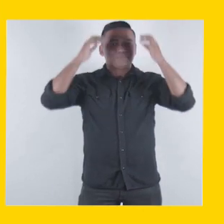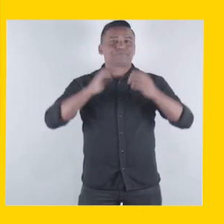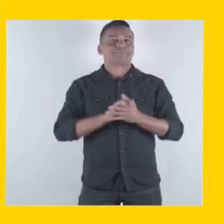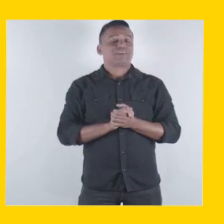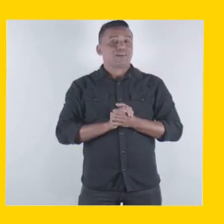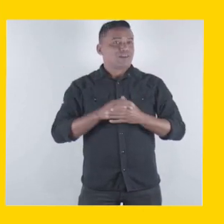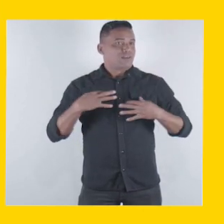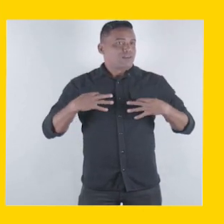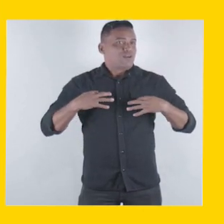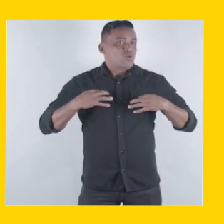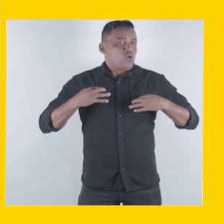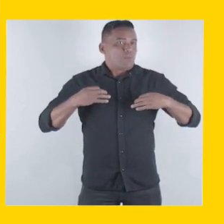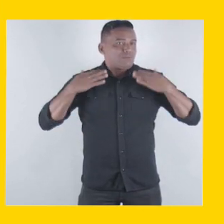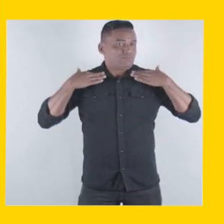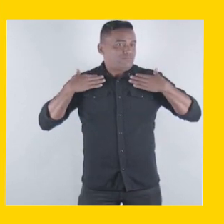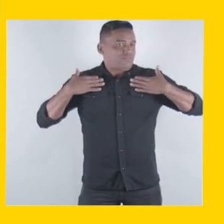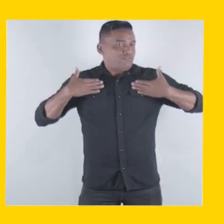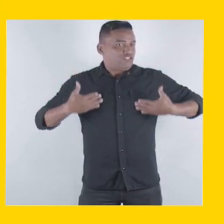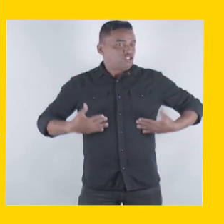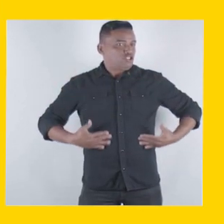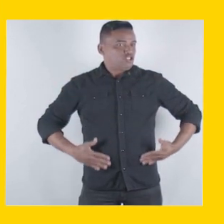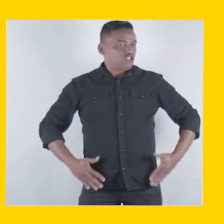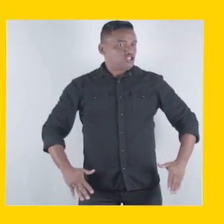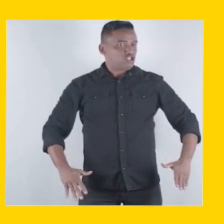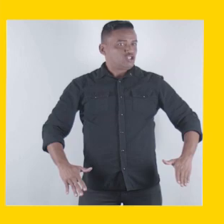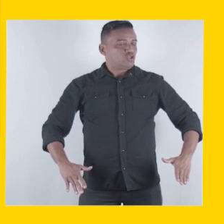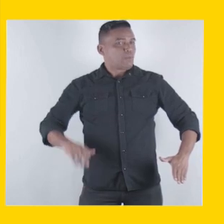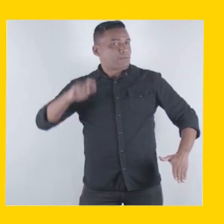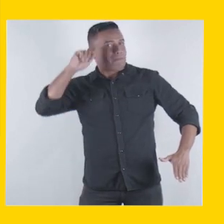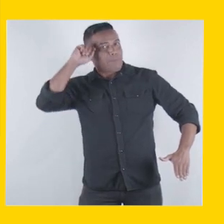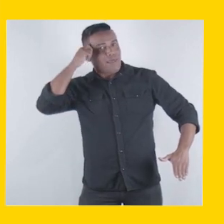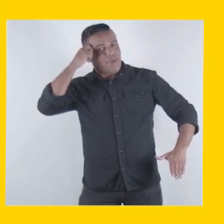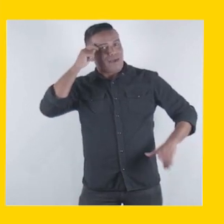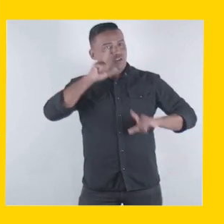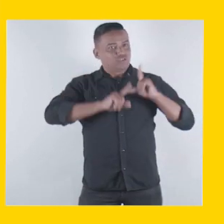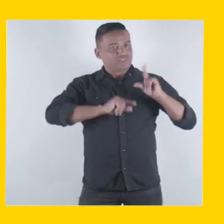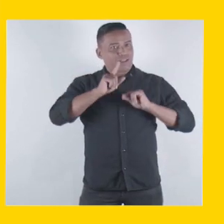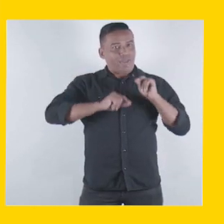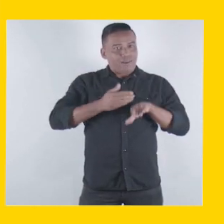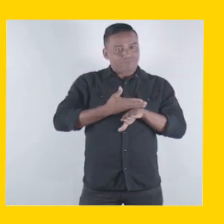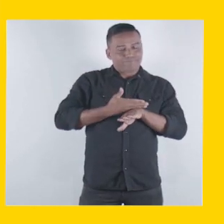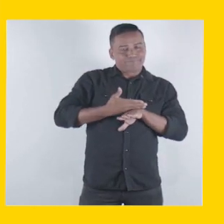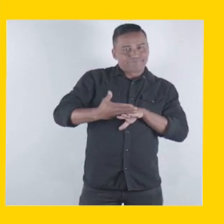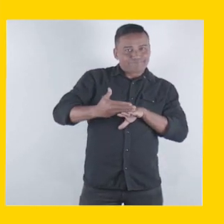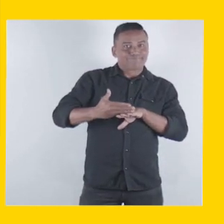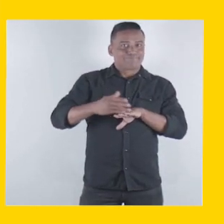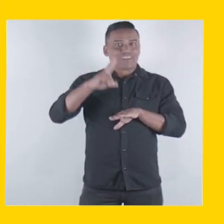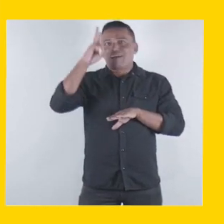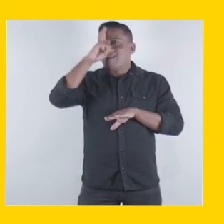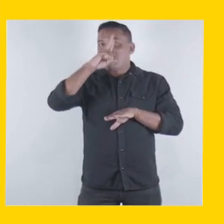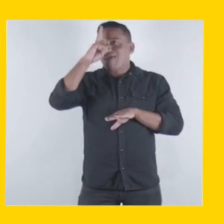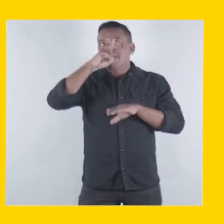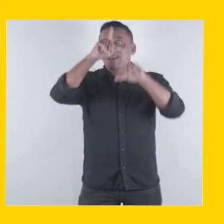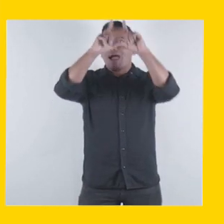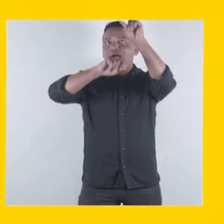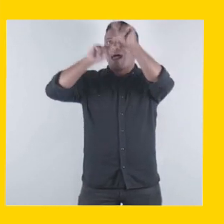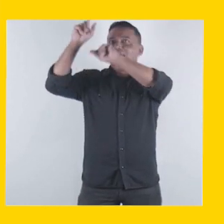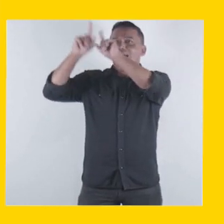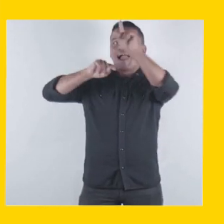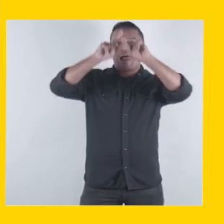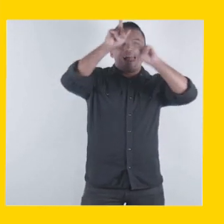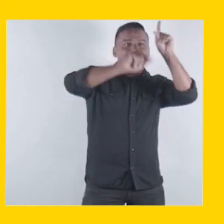Estou vestida com um vestido preto com estrelas brancas, que nos lembram